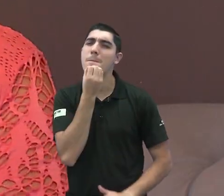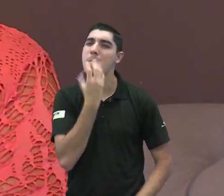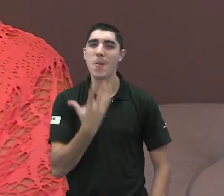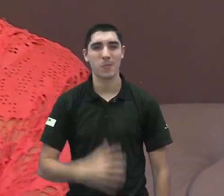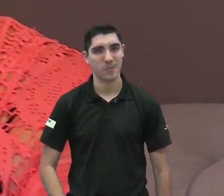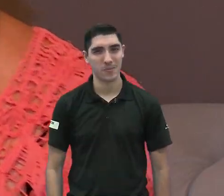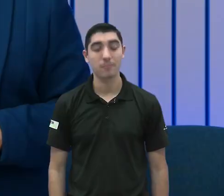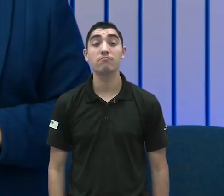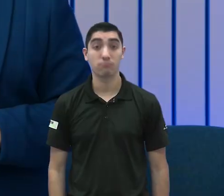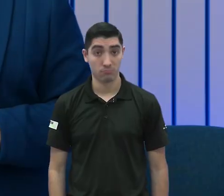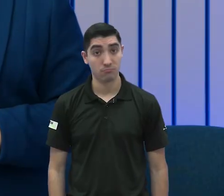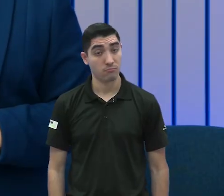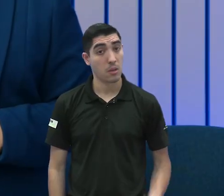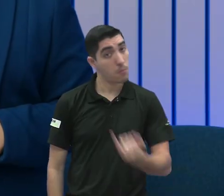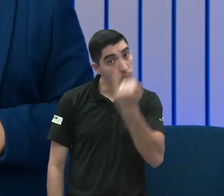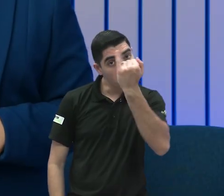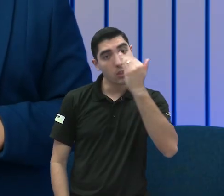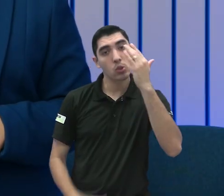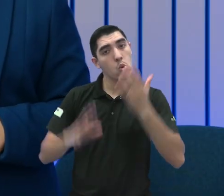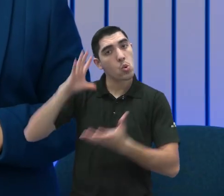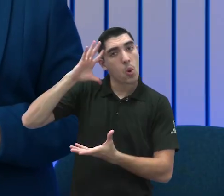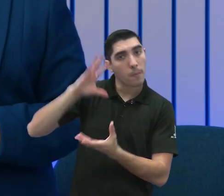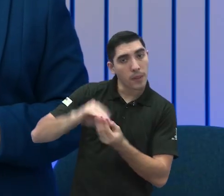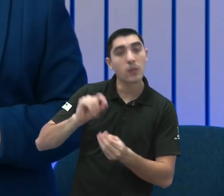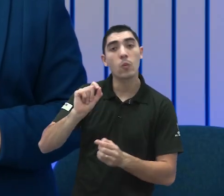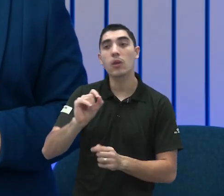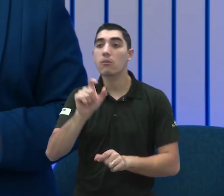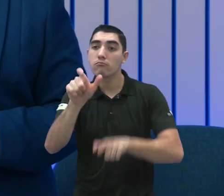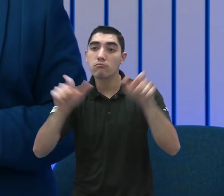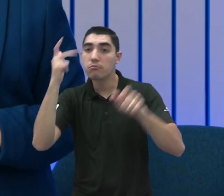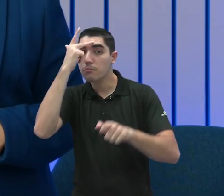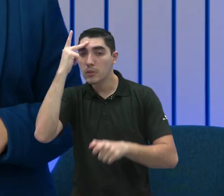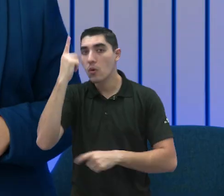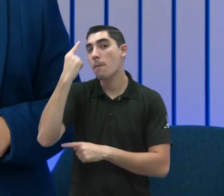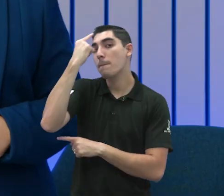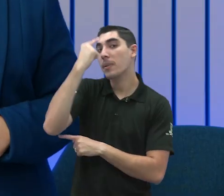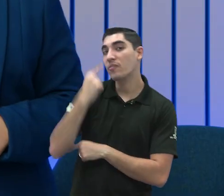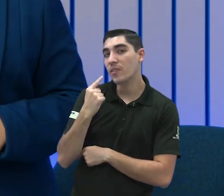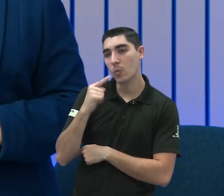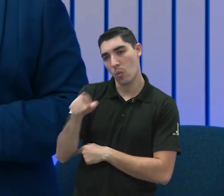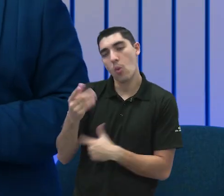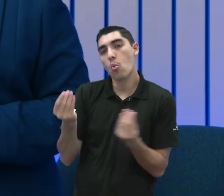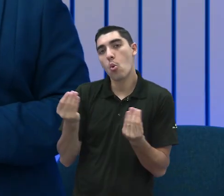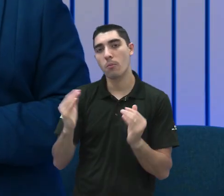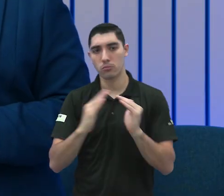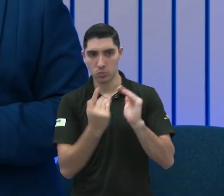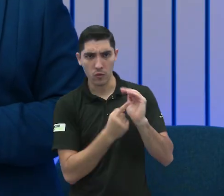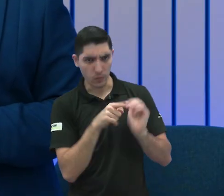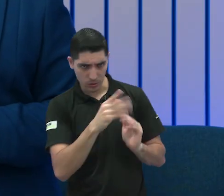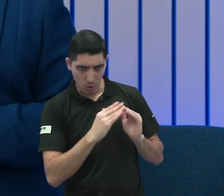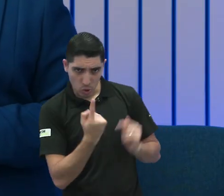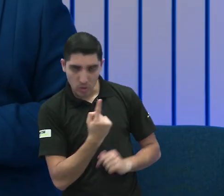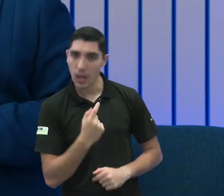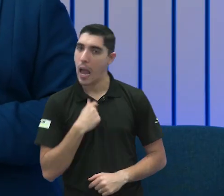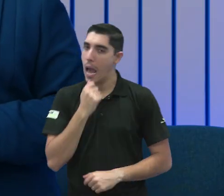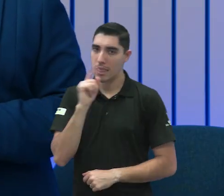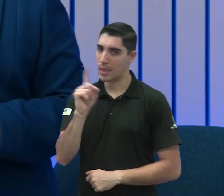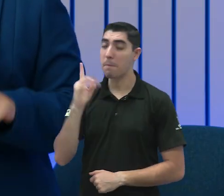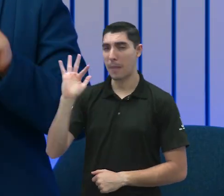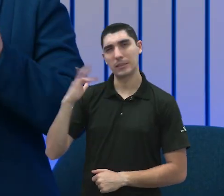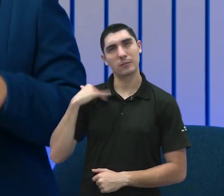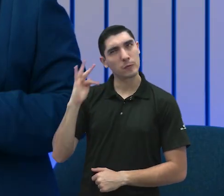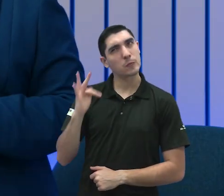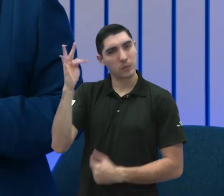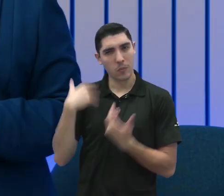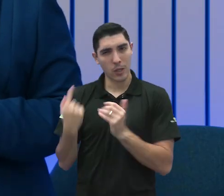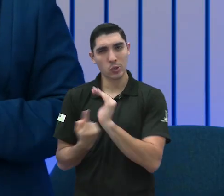bom. Pois é bom entender um pouco mais desse perfil das pessoas que moram sozinhas hoje, né? Você mora sozinha, Júlia? Ainda não,